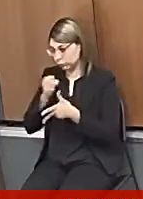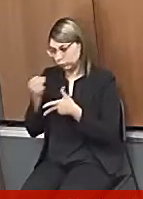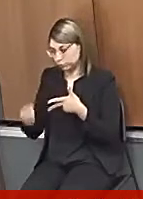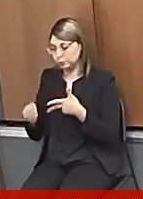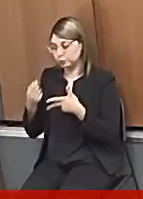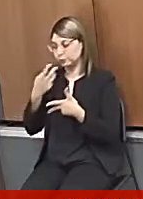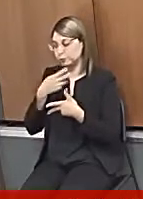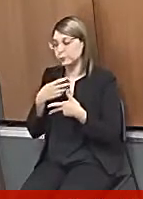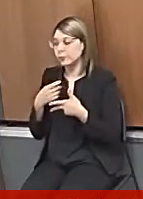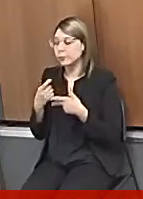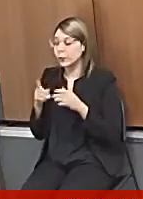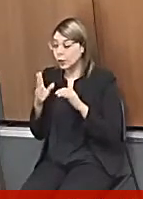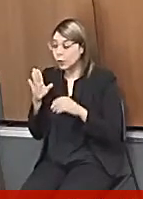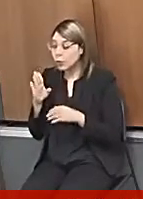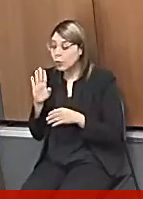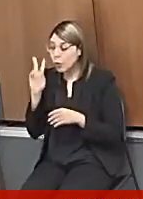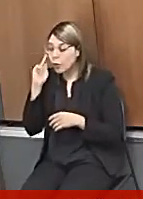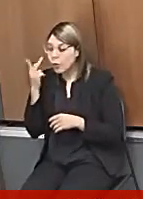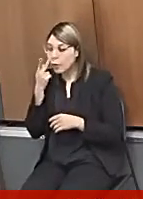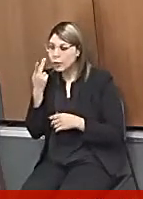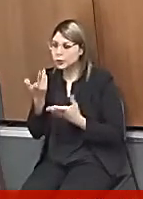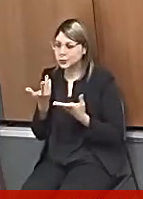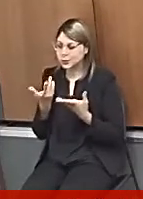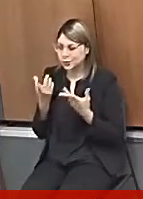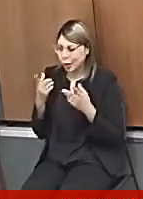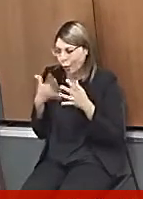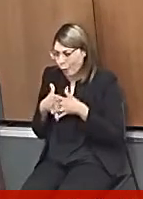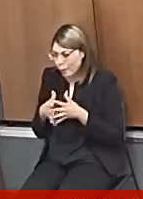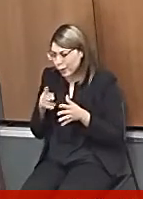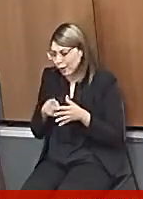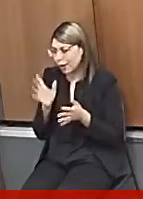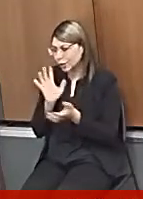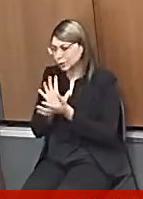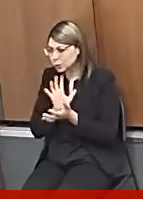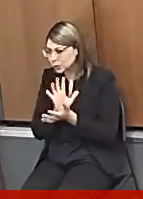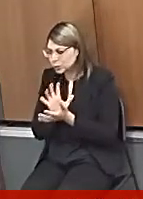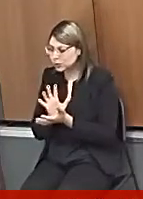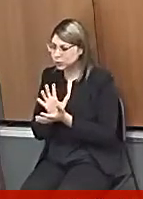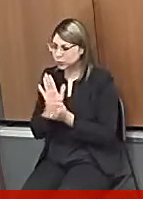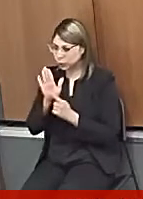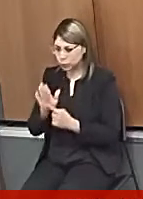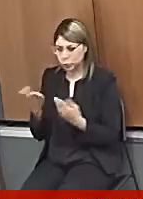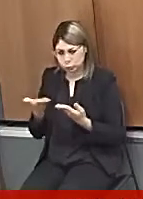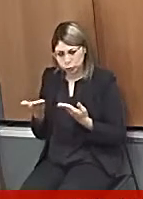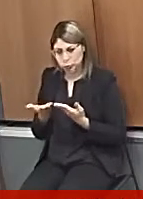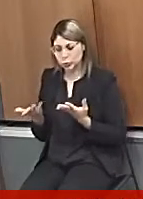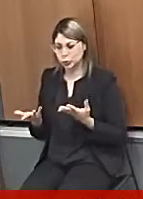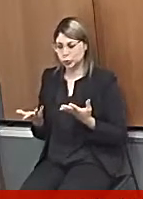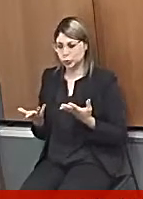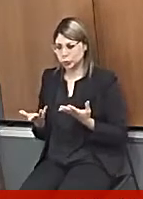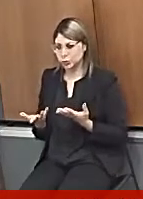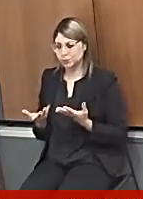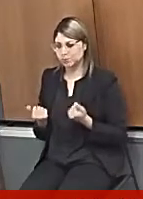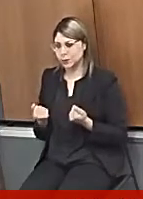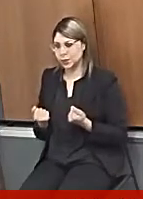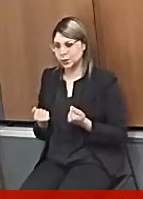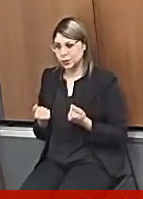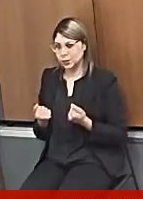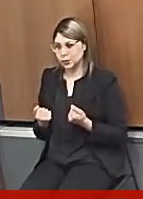exatamente por reconhecer essa vulnerabilidade circunstâncias que foram colocadas aqui de forma muito